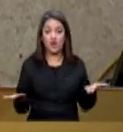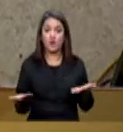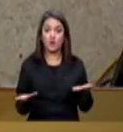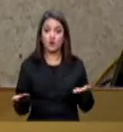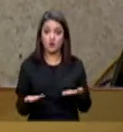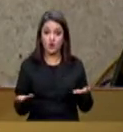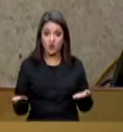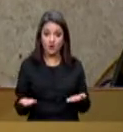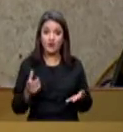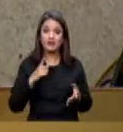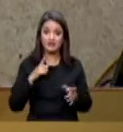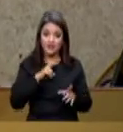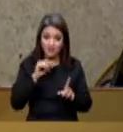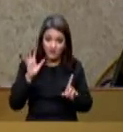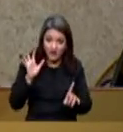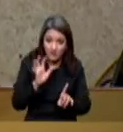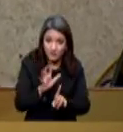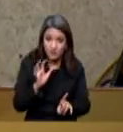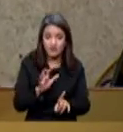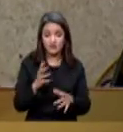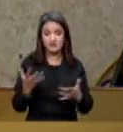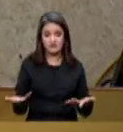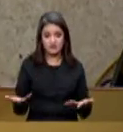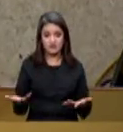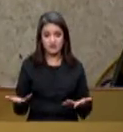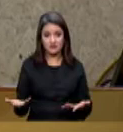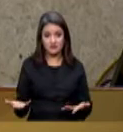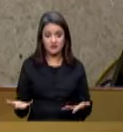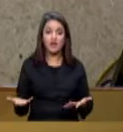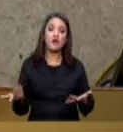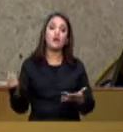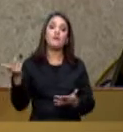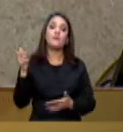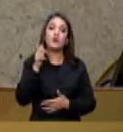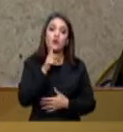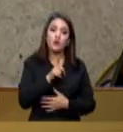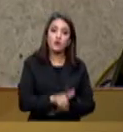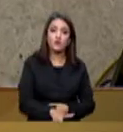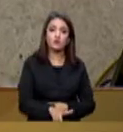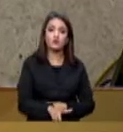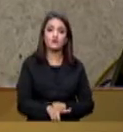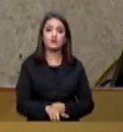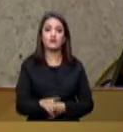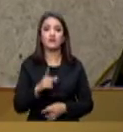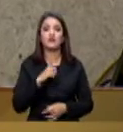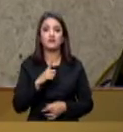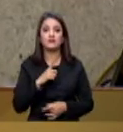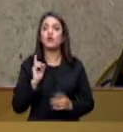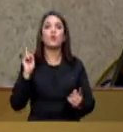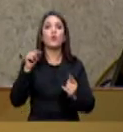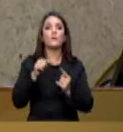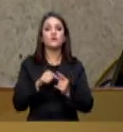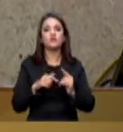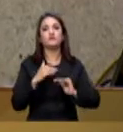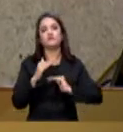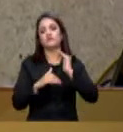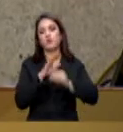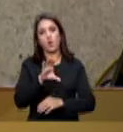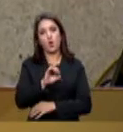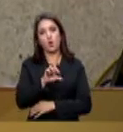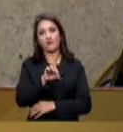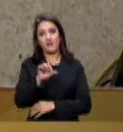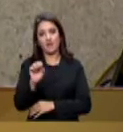ela impactará diretamente a concretização do Objetivo de Desenvolvimento